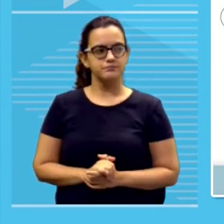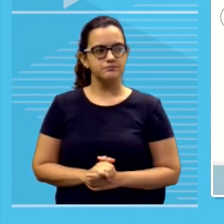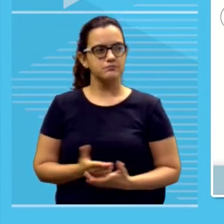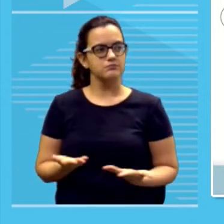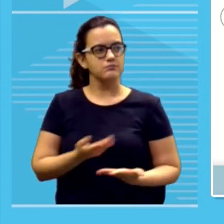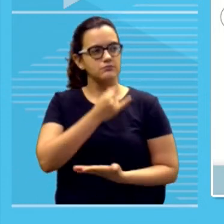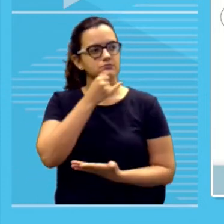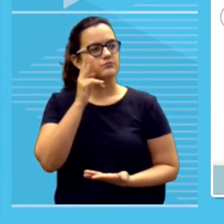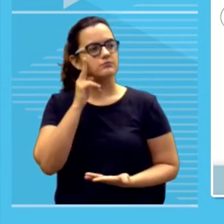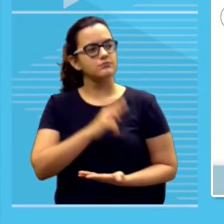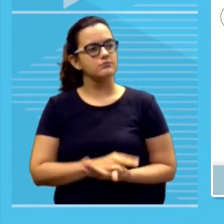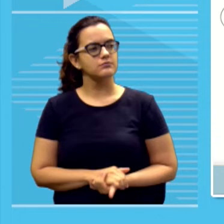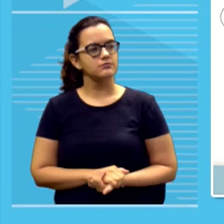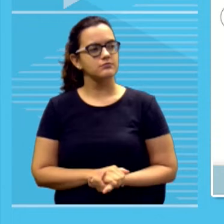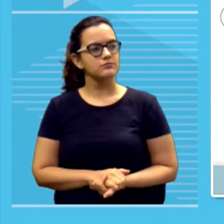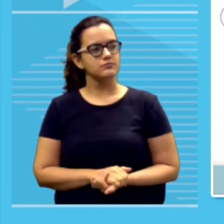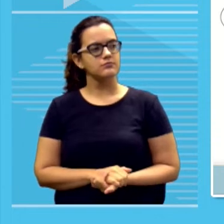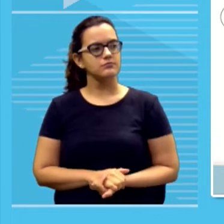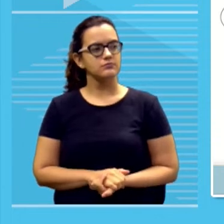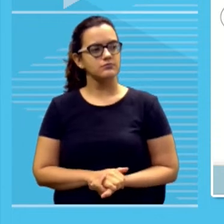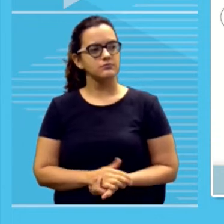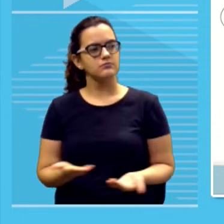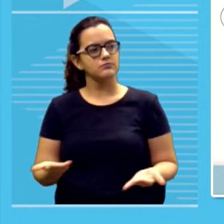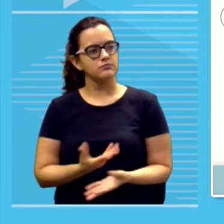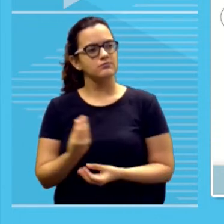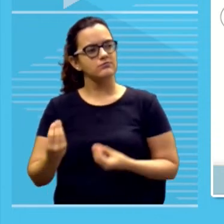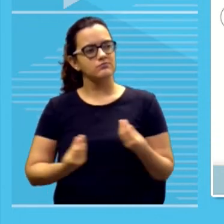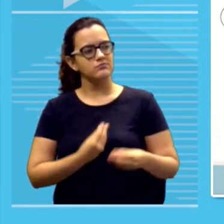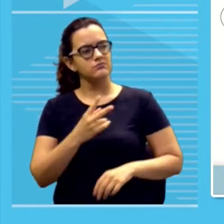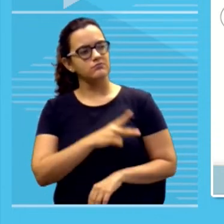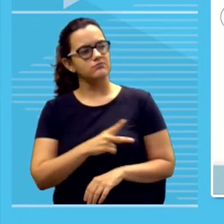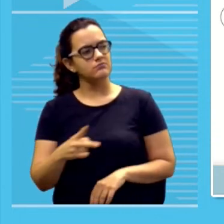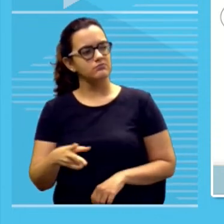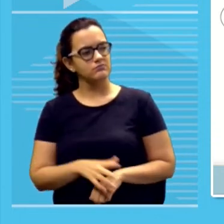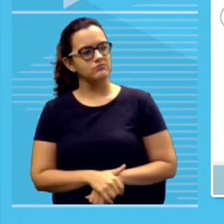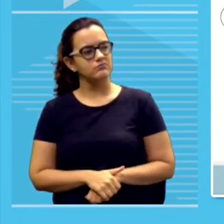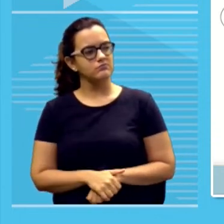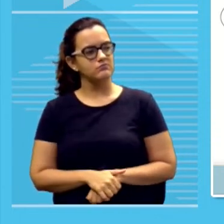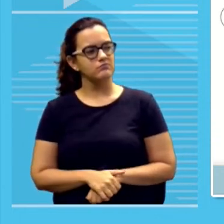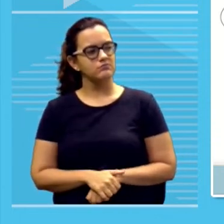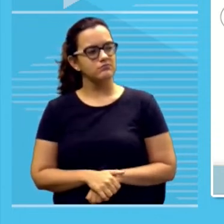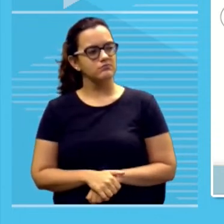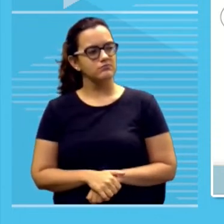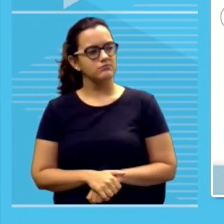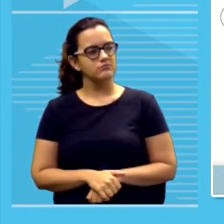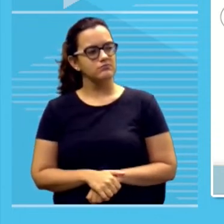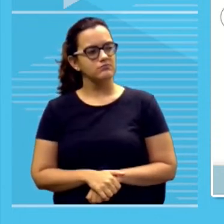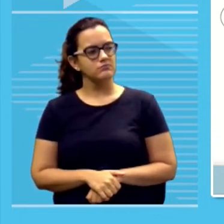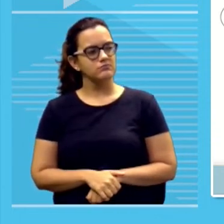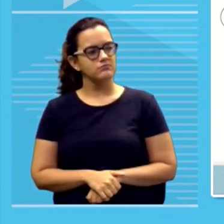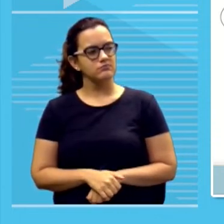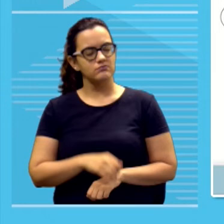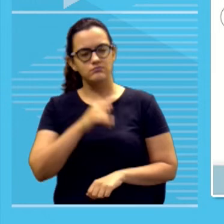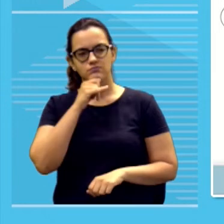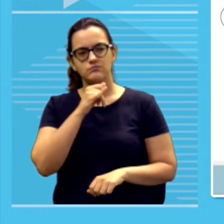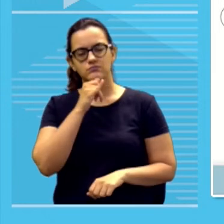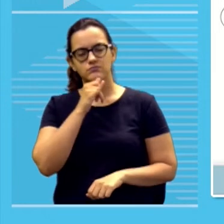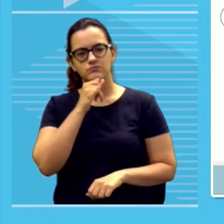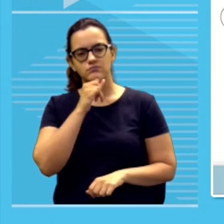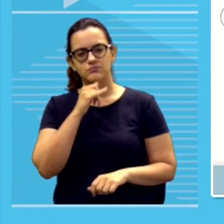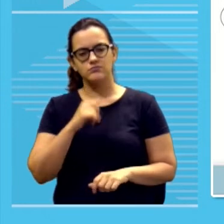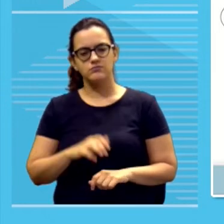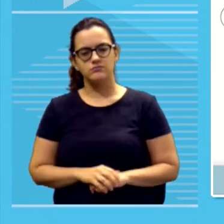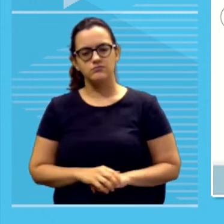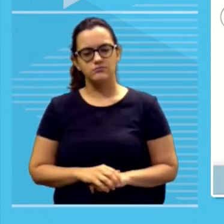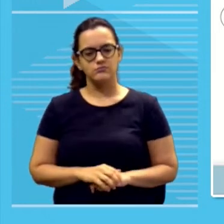em Professor essa aqui dá um pouquinho trabalho ó ele quer que a gente calcule o perímetro